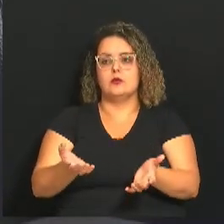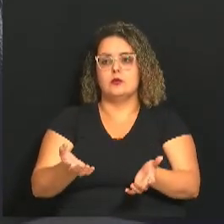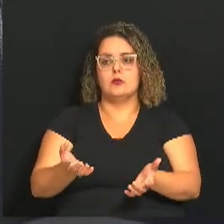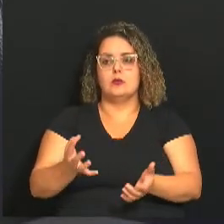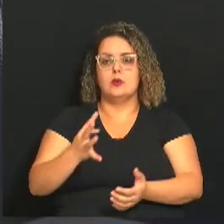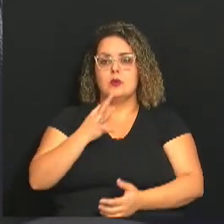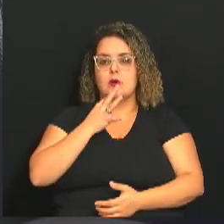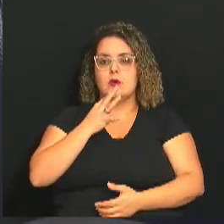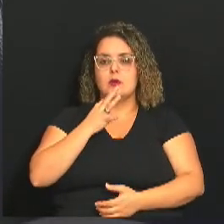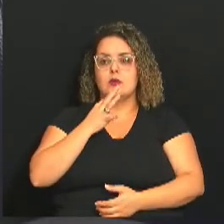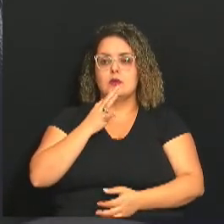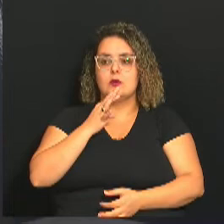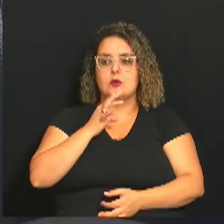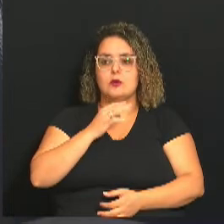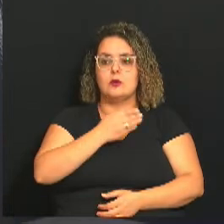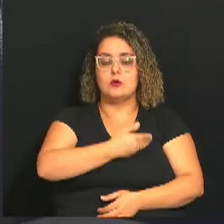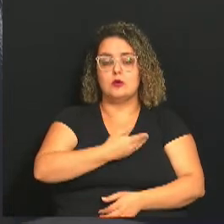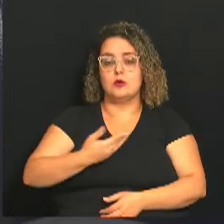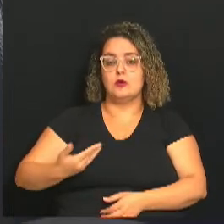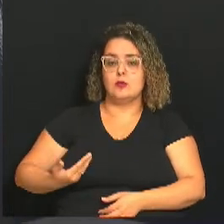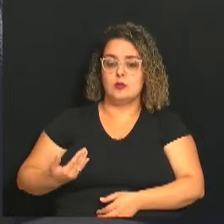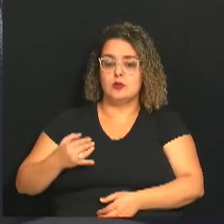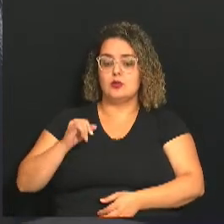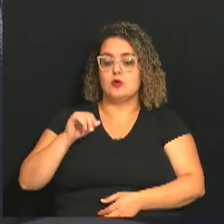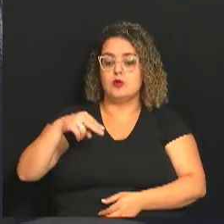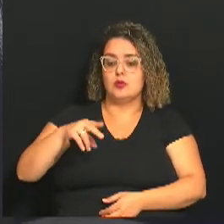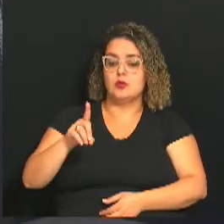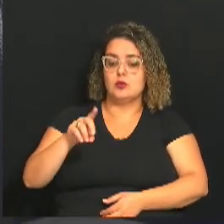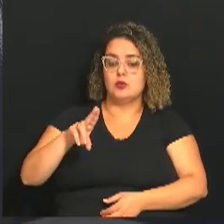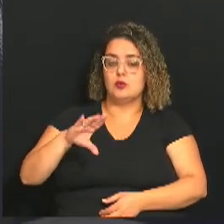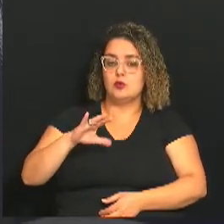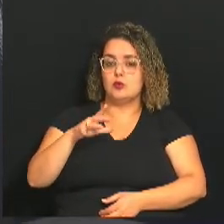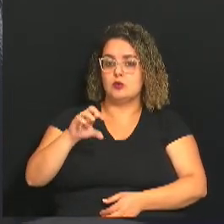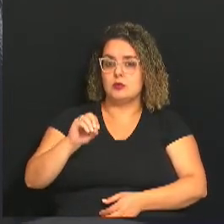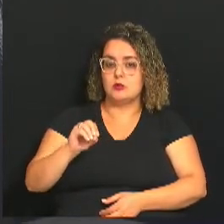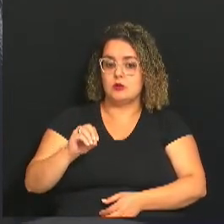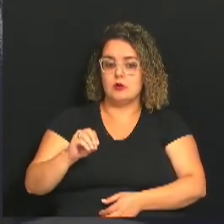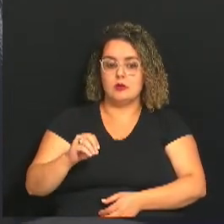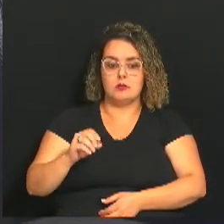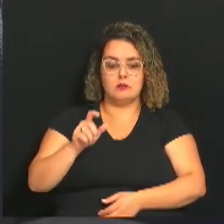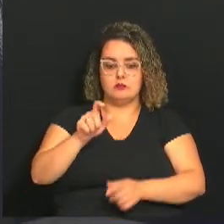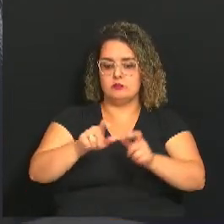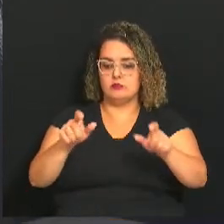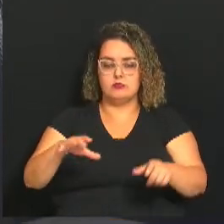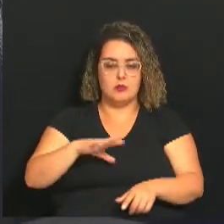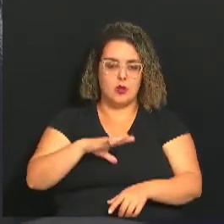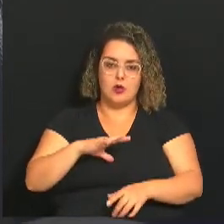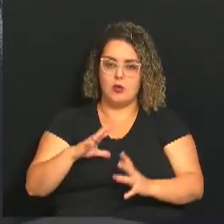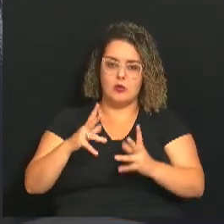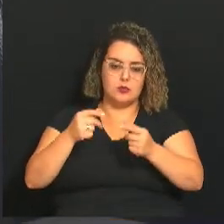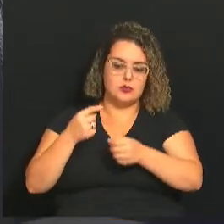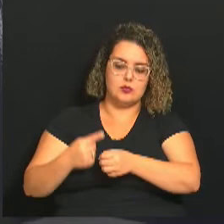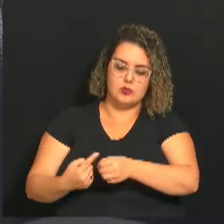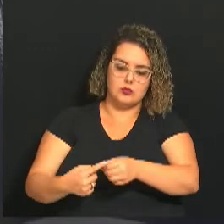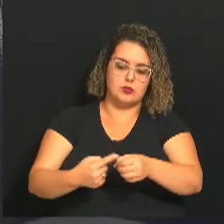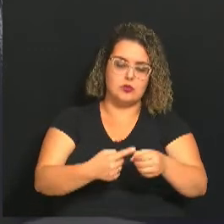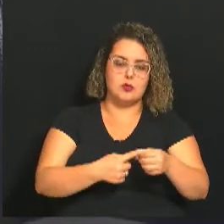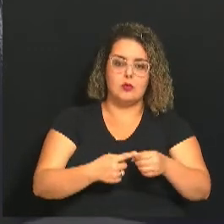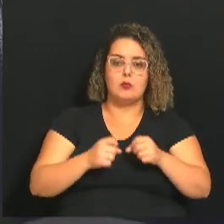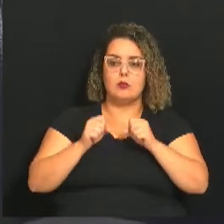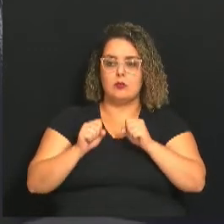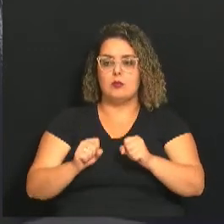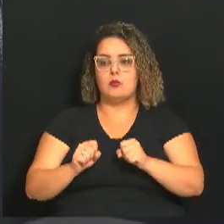de políticas de indução por parte do município, ou dos municípios, das cidades,